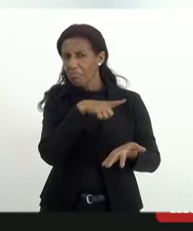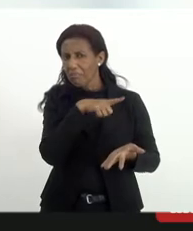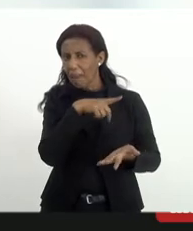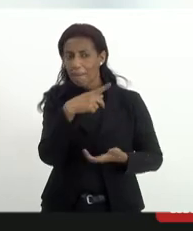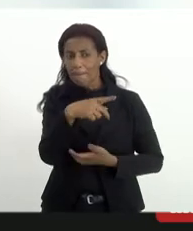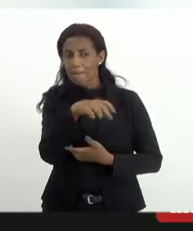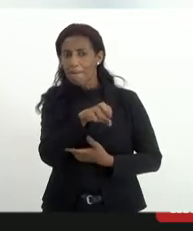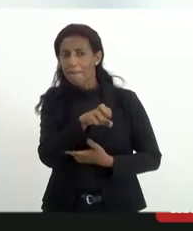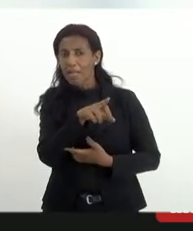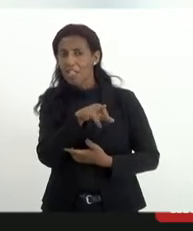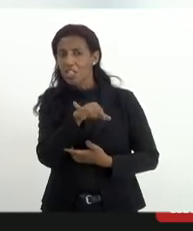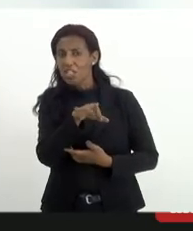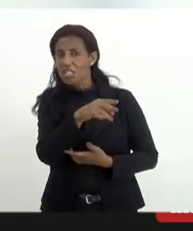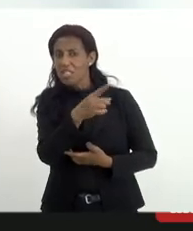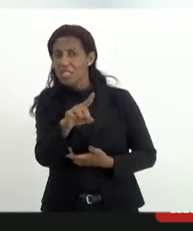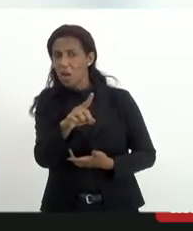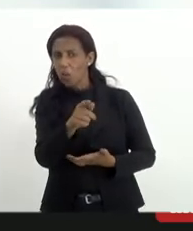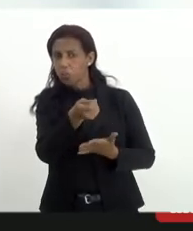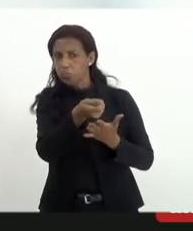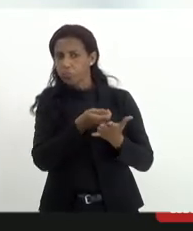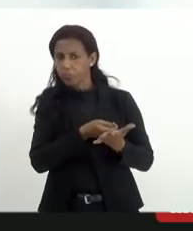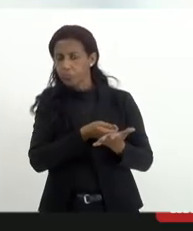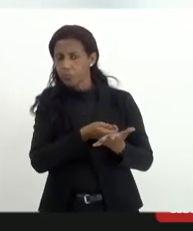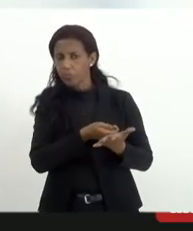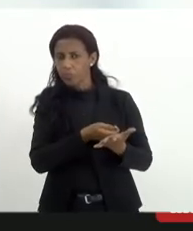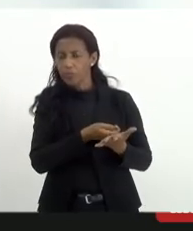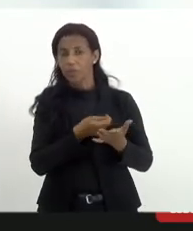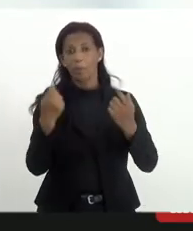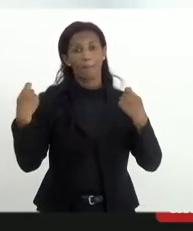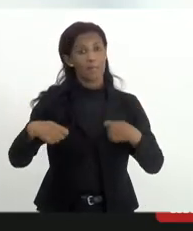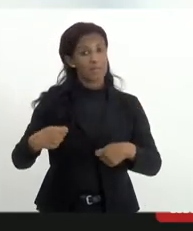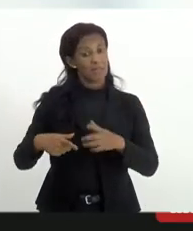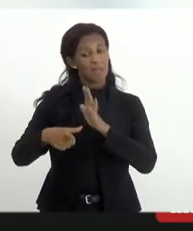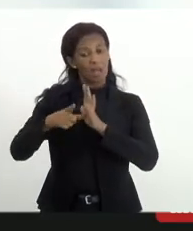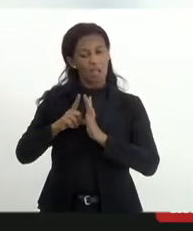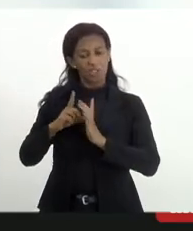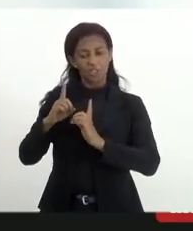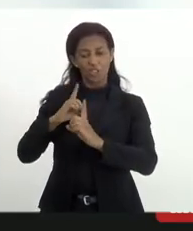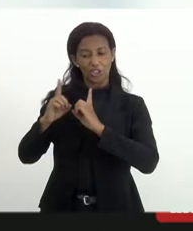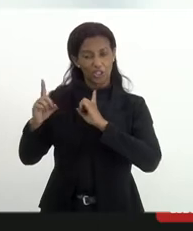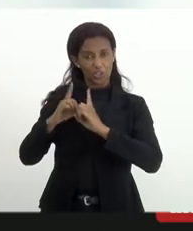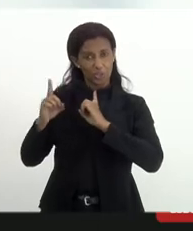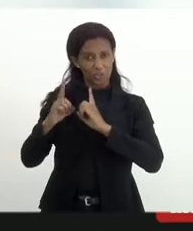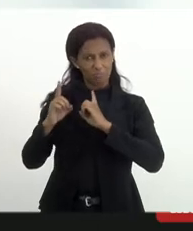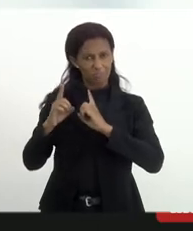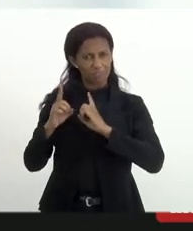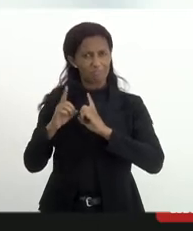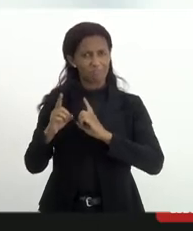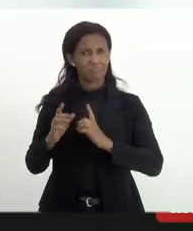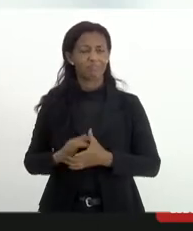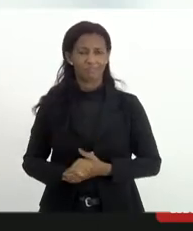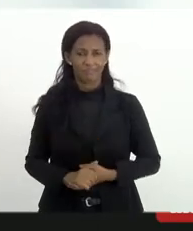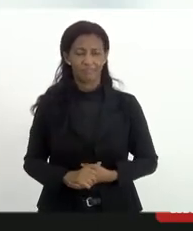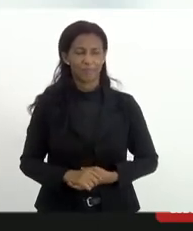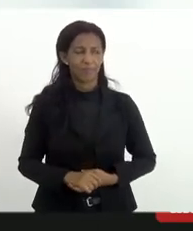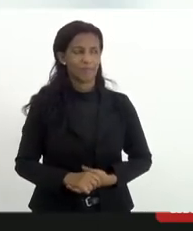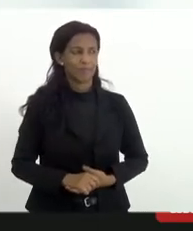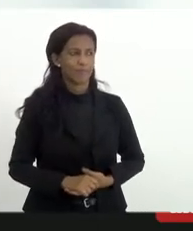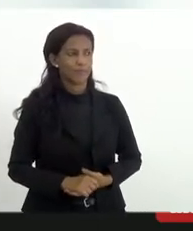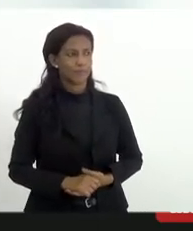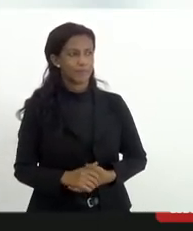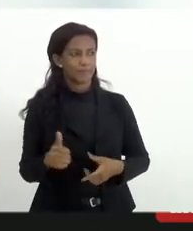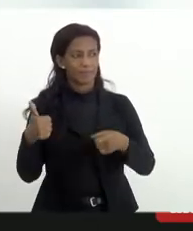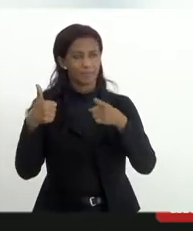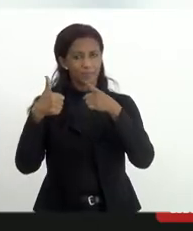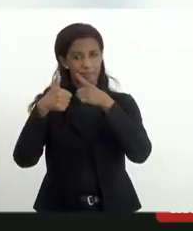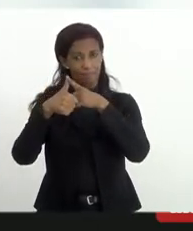prescrição sem discutir o fato em si é assunção de culpa. Essa é a minha